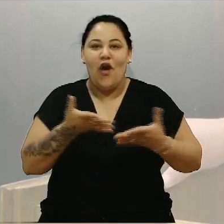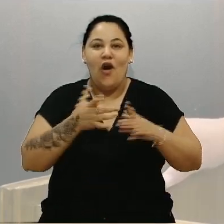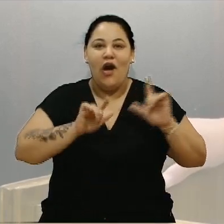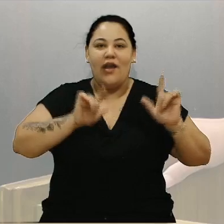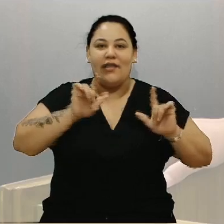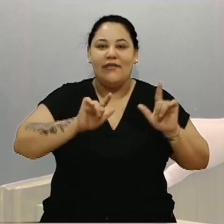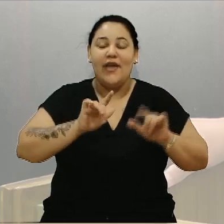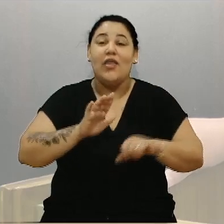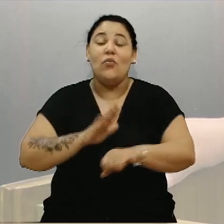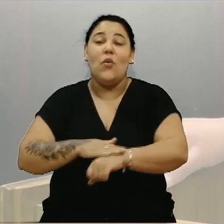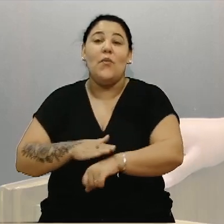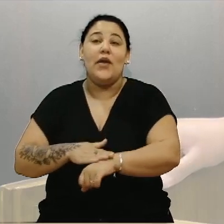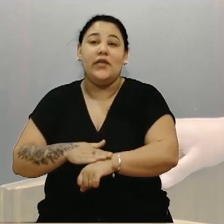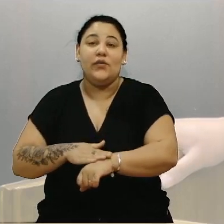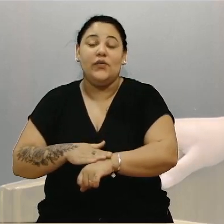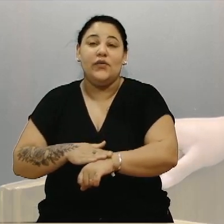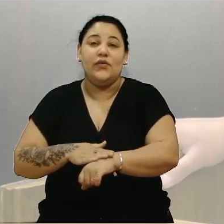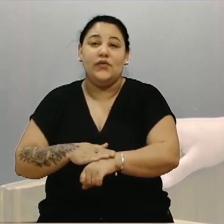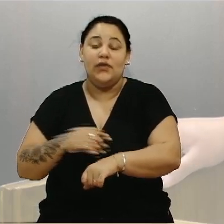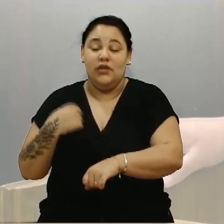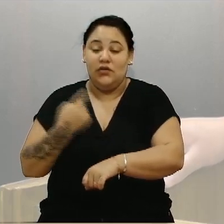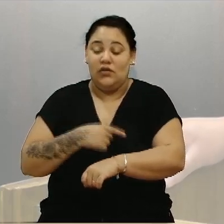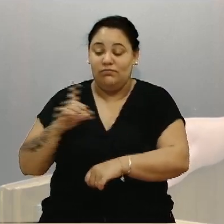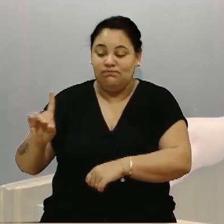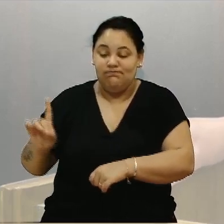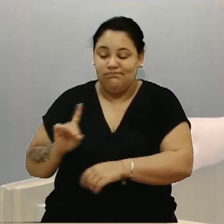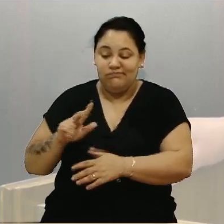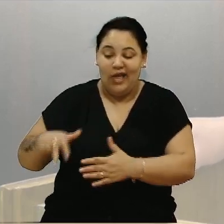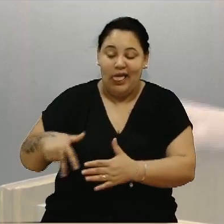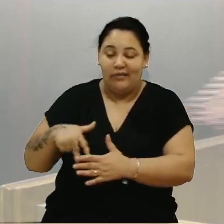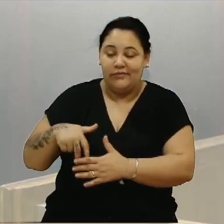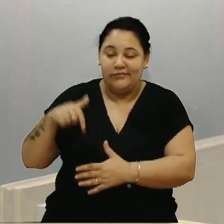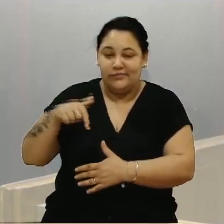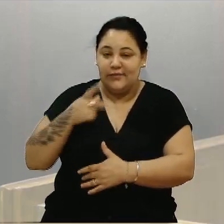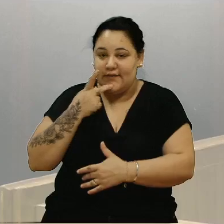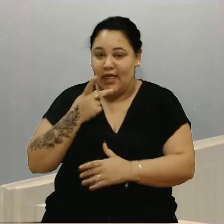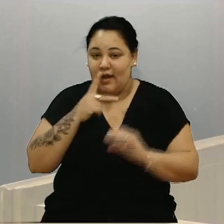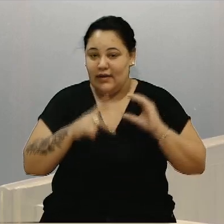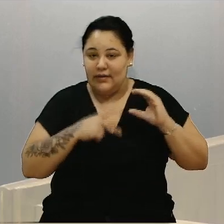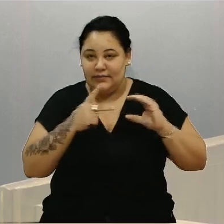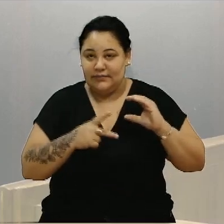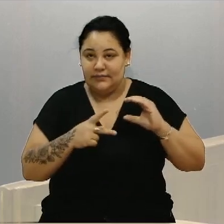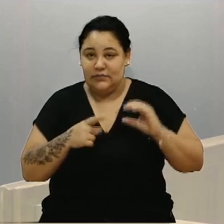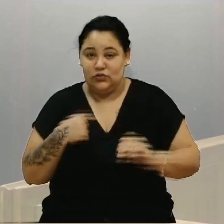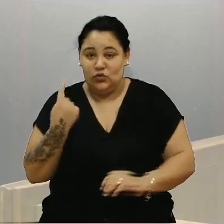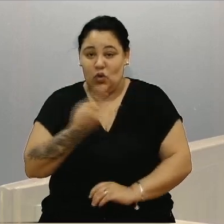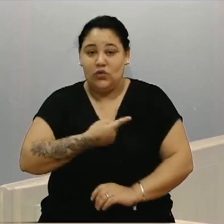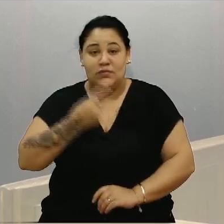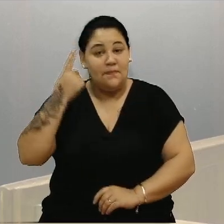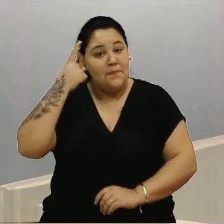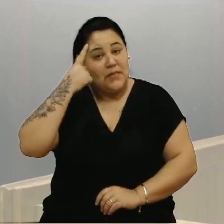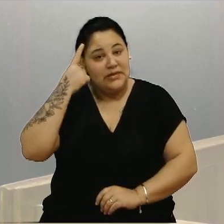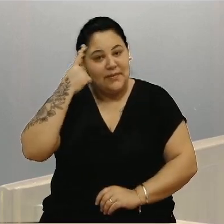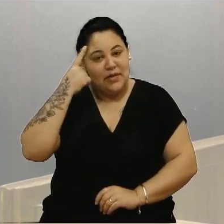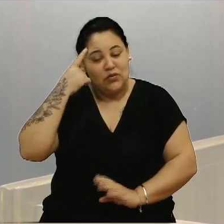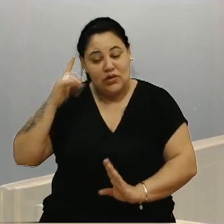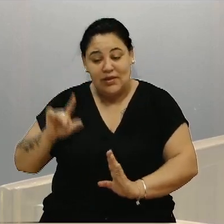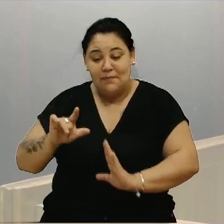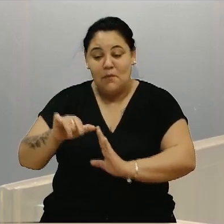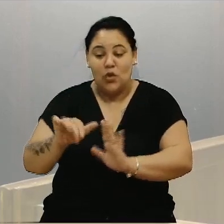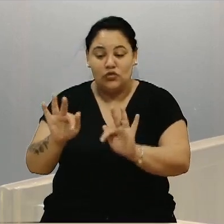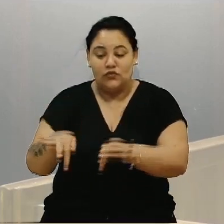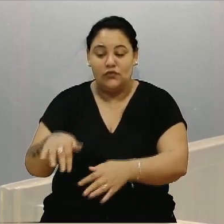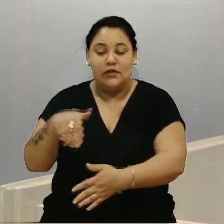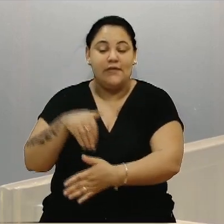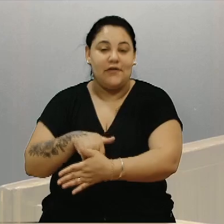gente coloca nesta tribuna e nesta casa as nossas reflexões pós esse